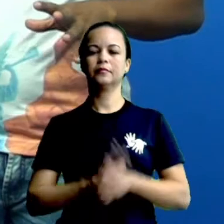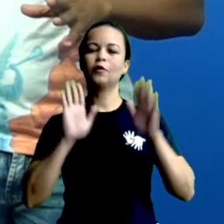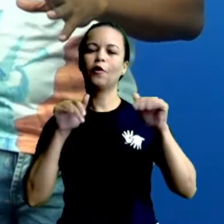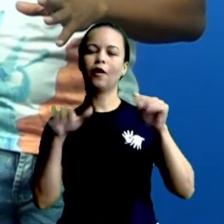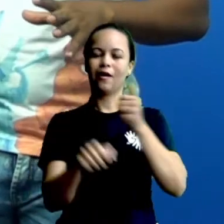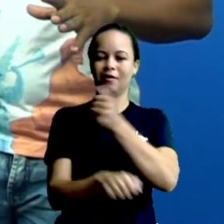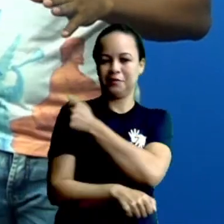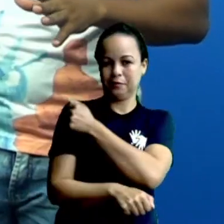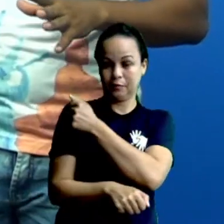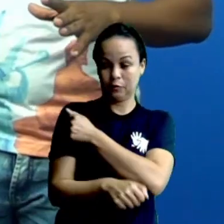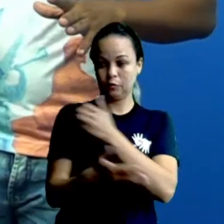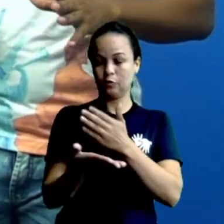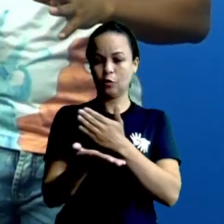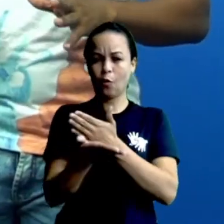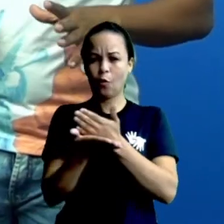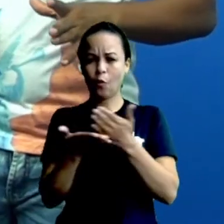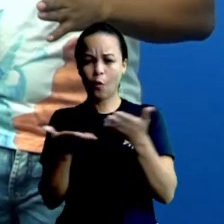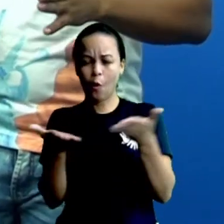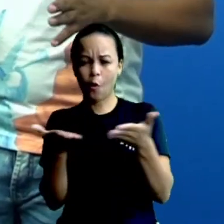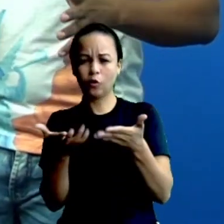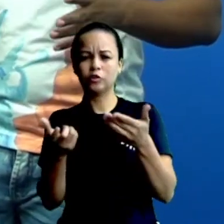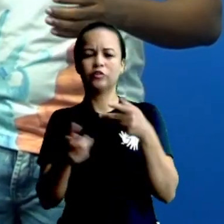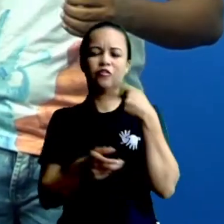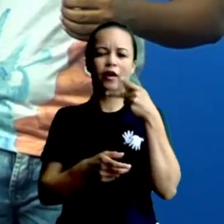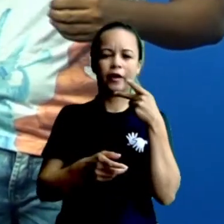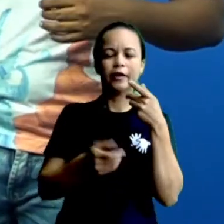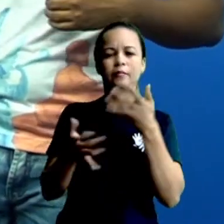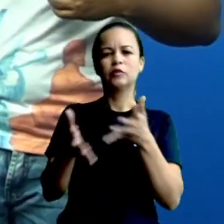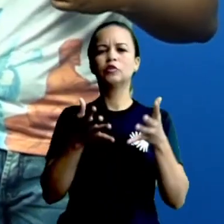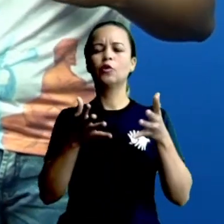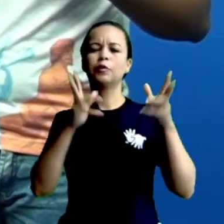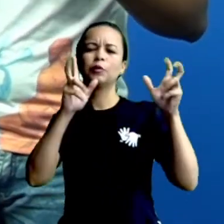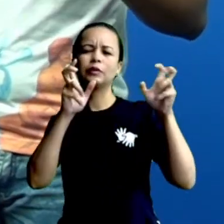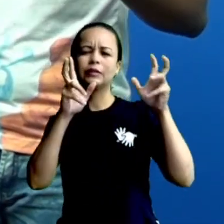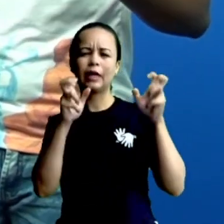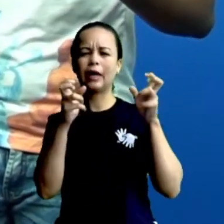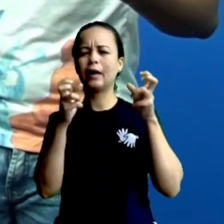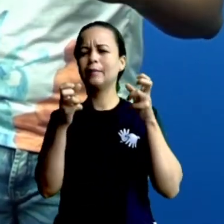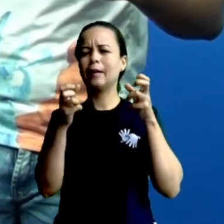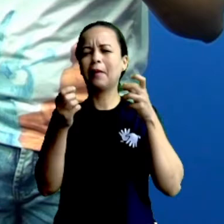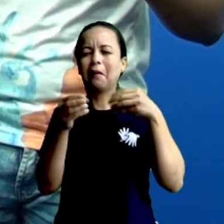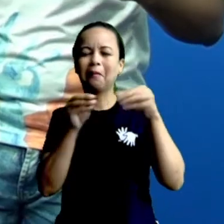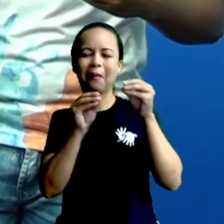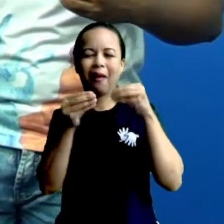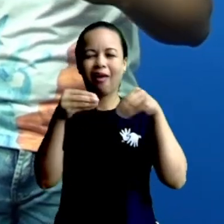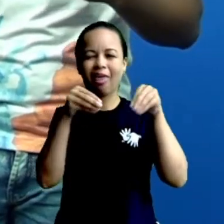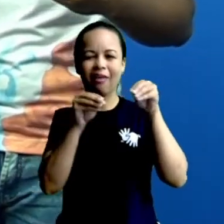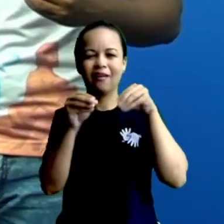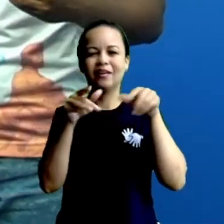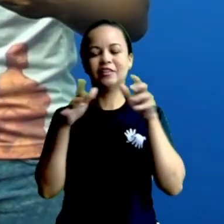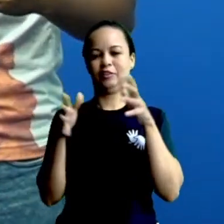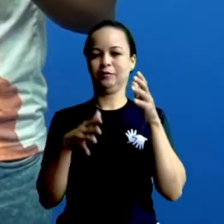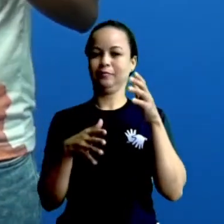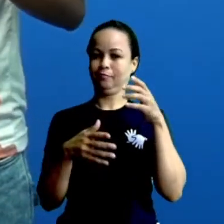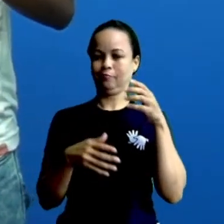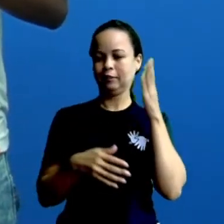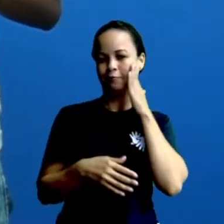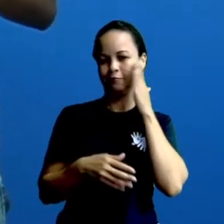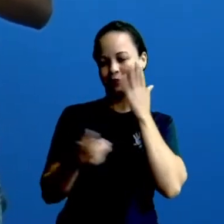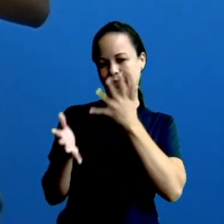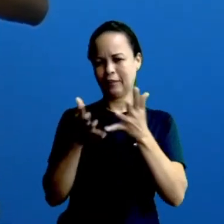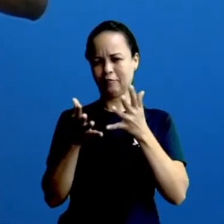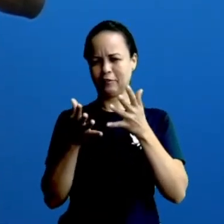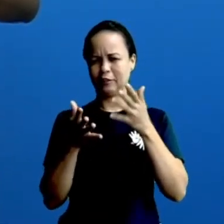Olá pessoal, hoje falaremos sobre uns assuntos bem moles, bem moleza de se entender. Vocês vão entender